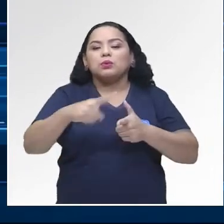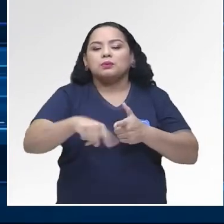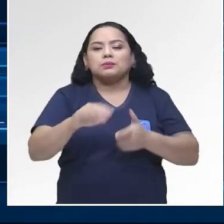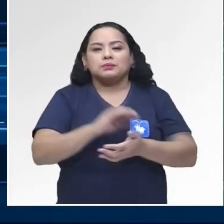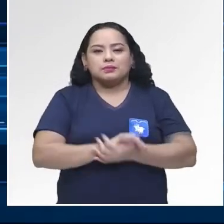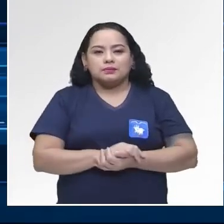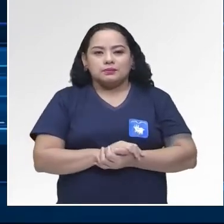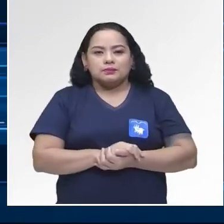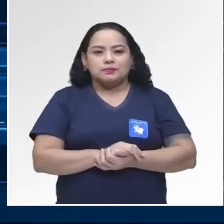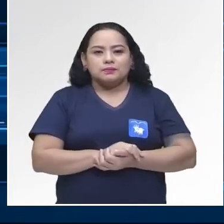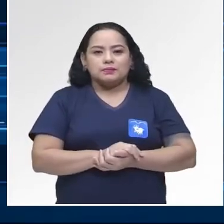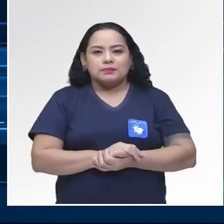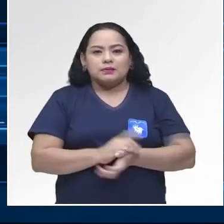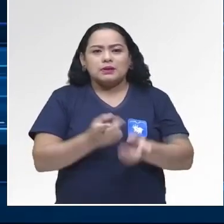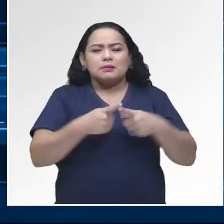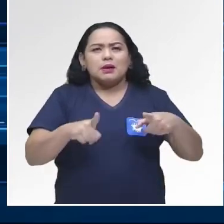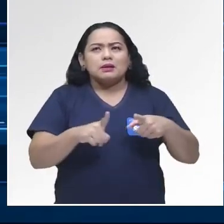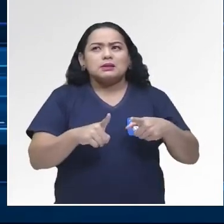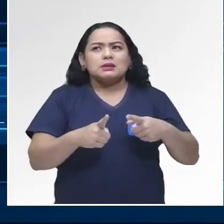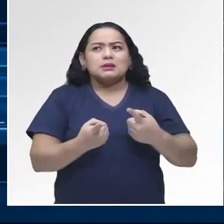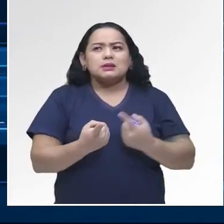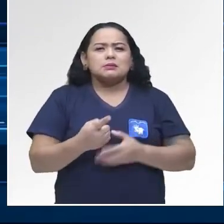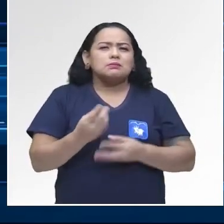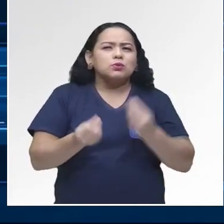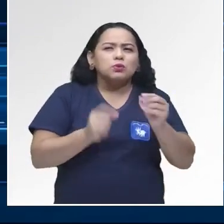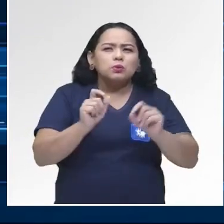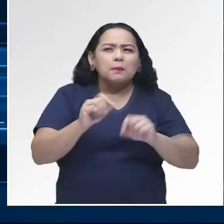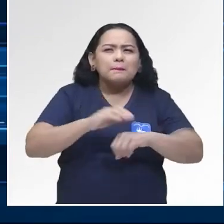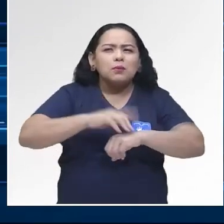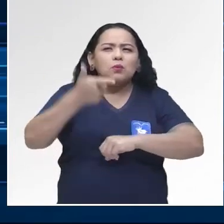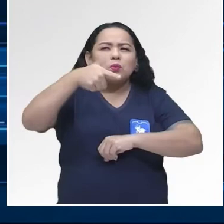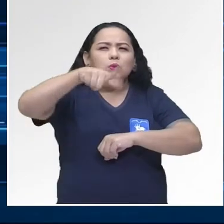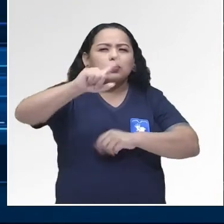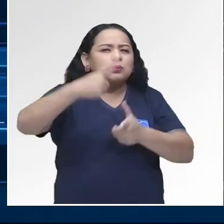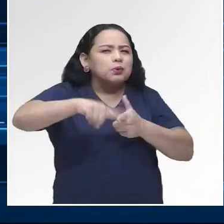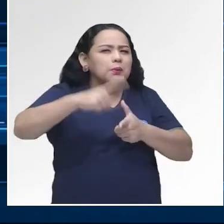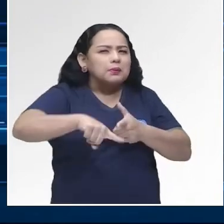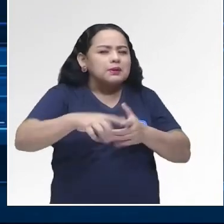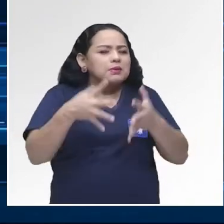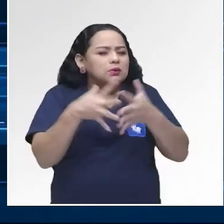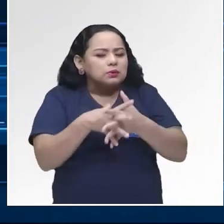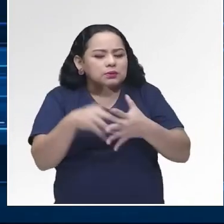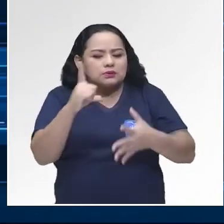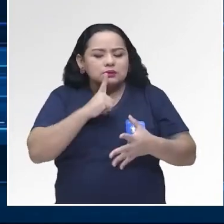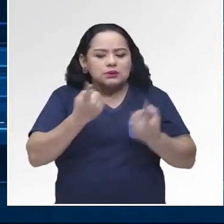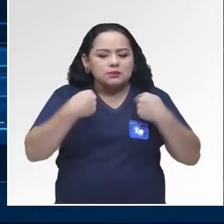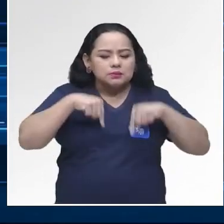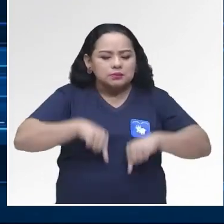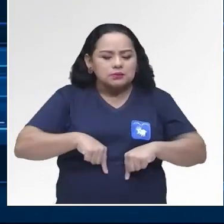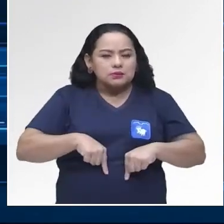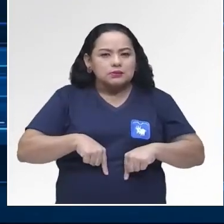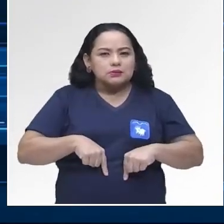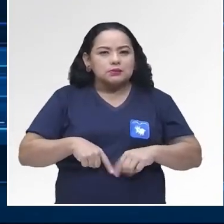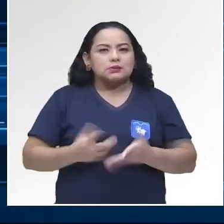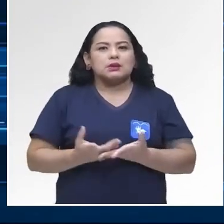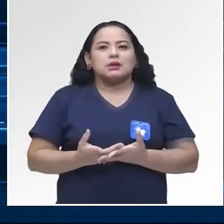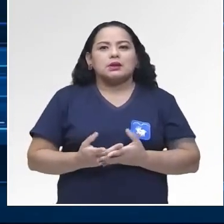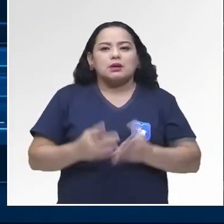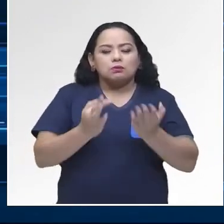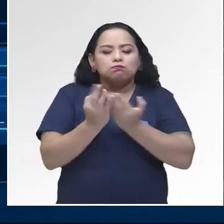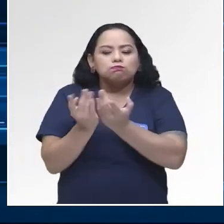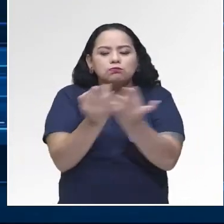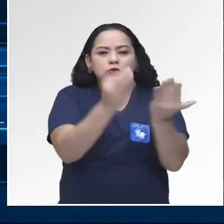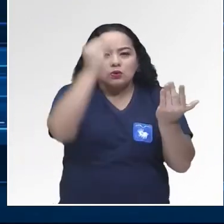Mas será que eu não tenho algo pior? Então, essa que é a questão aí. Por isso que ele é ilusório, né? E